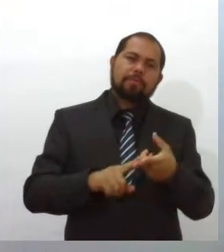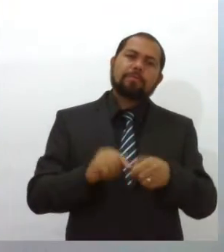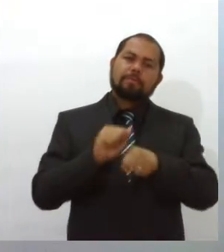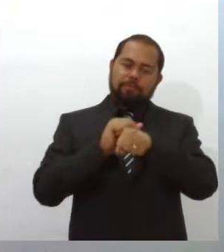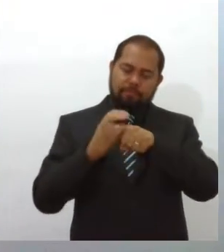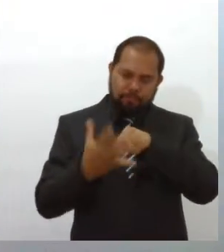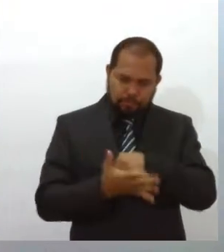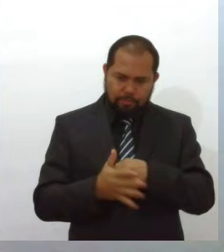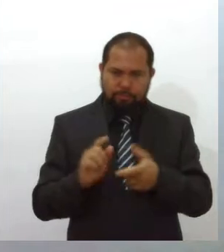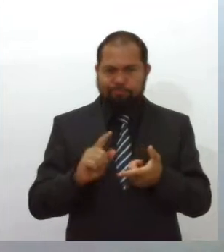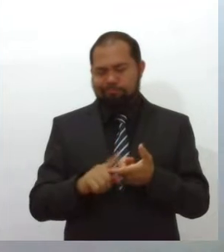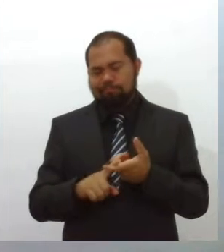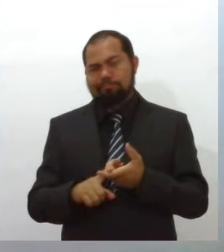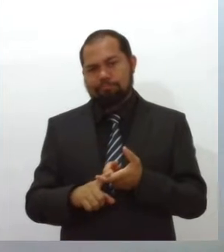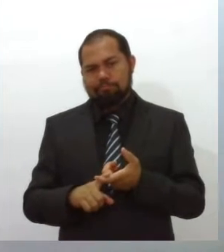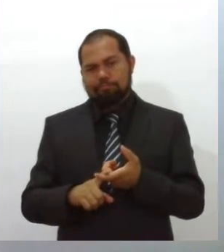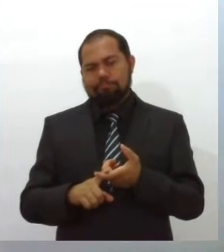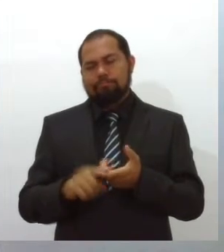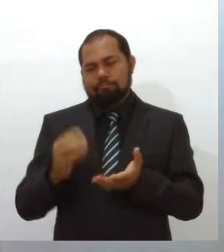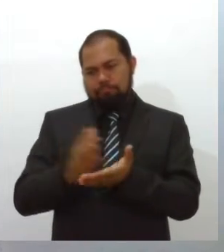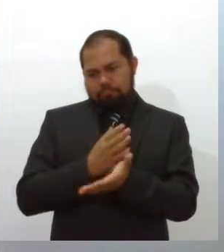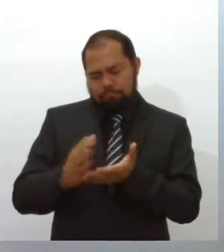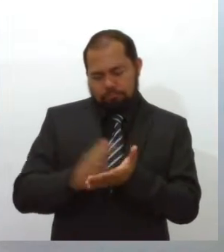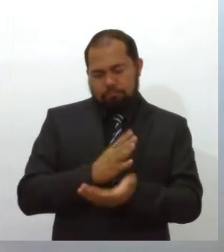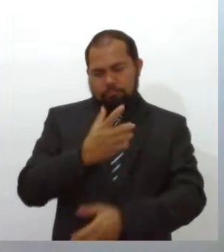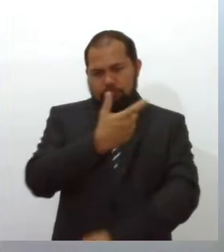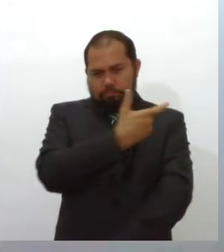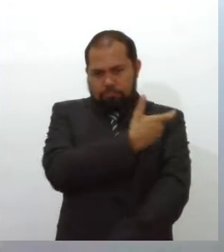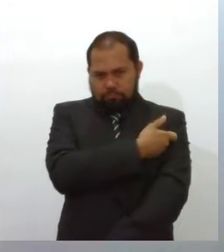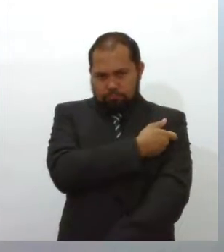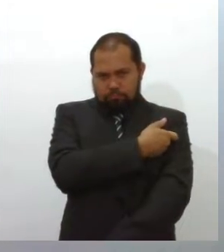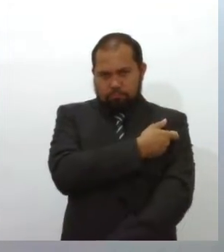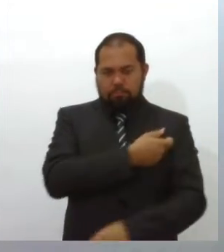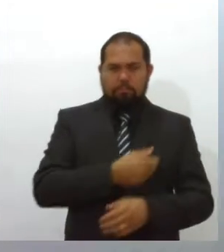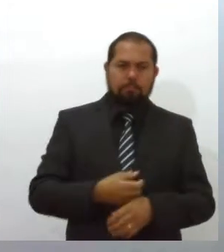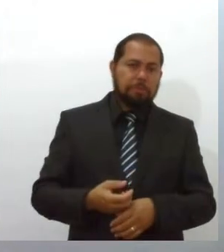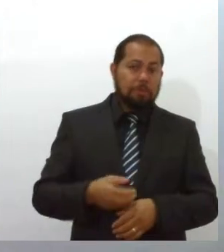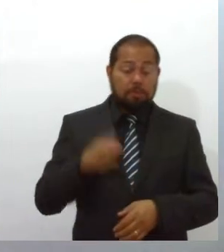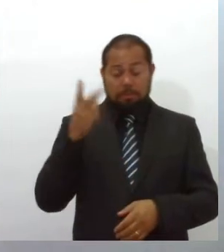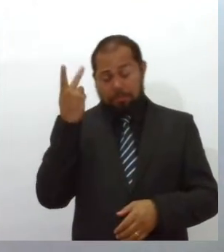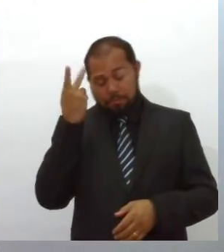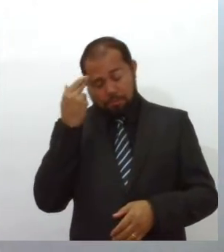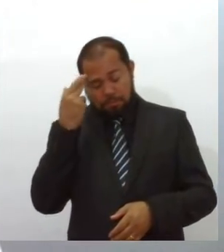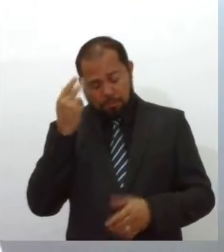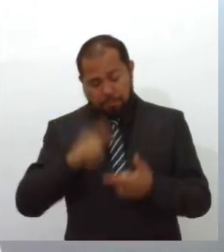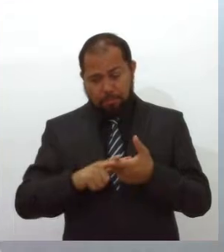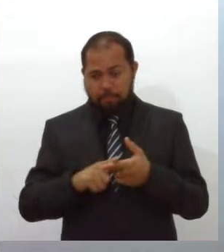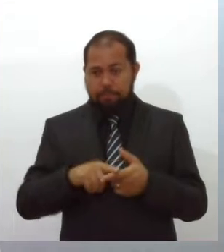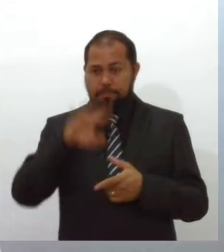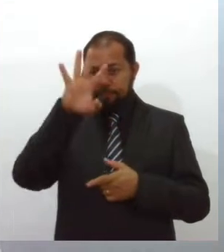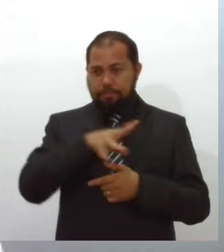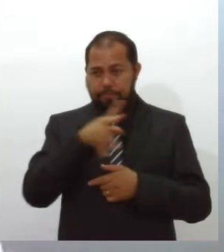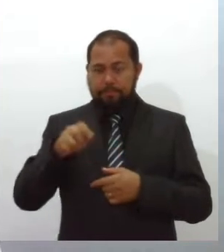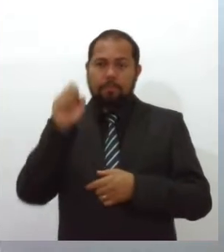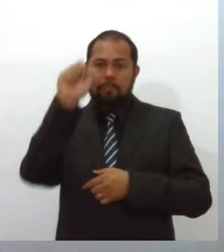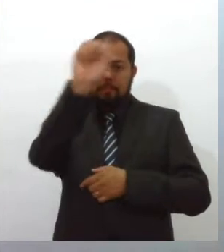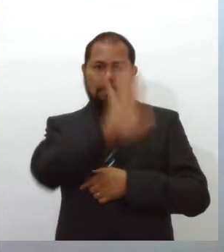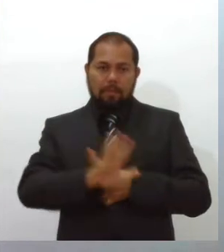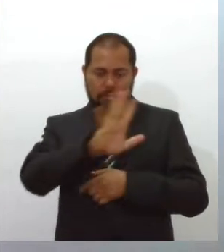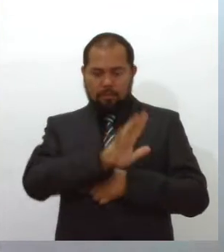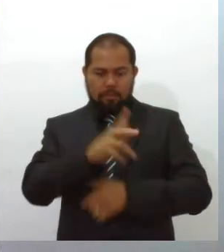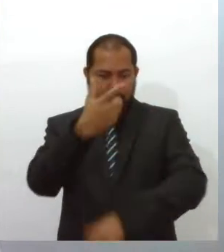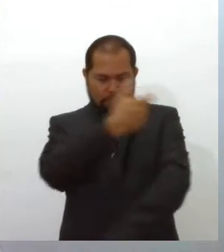com algumas vacinas que são comuns do Programa Nacional de Imunização, com uma baixa cobertura.